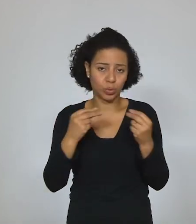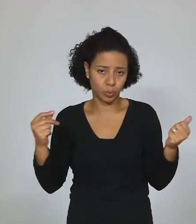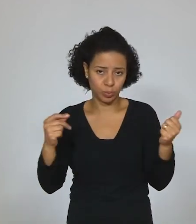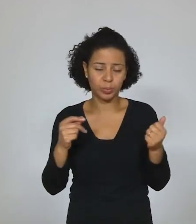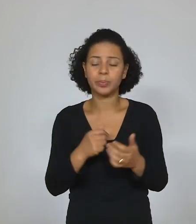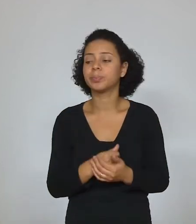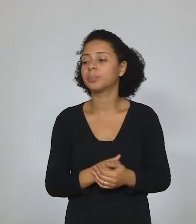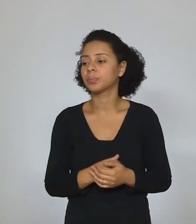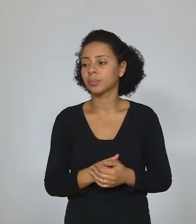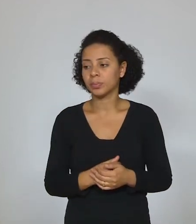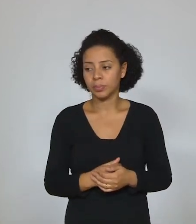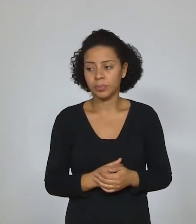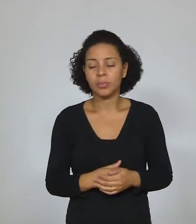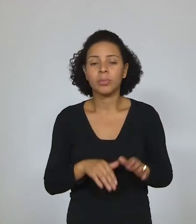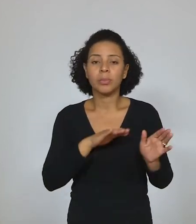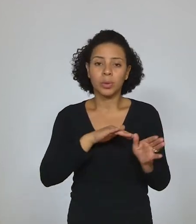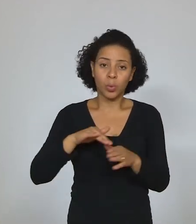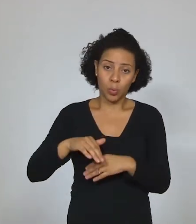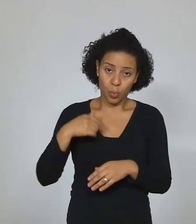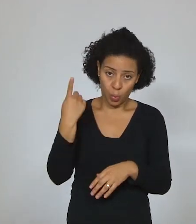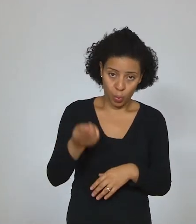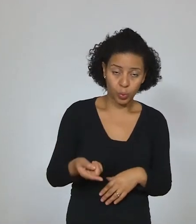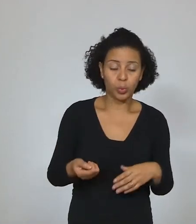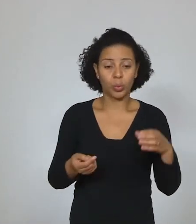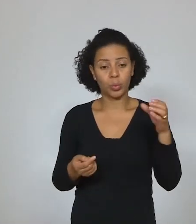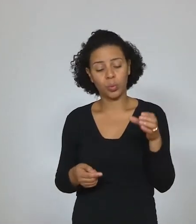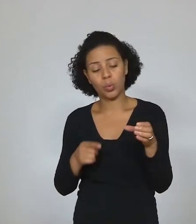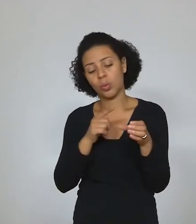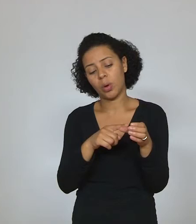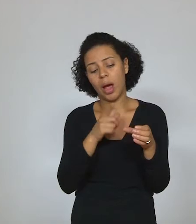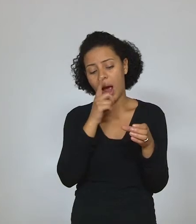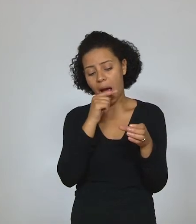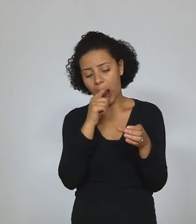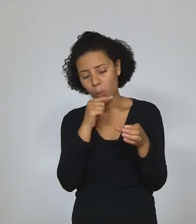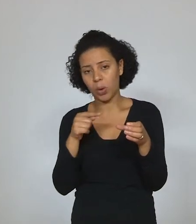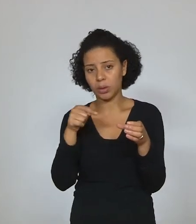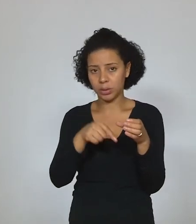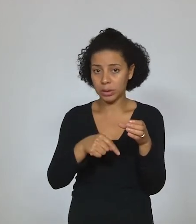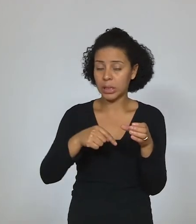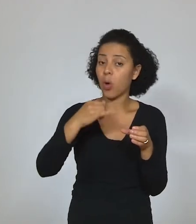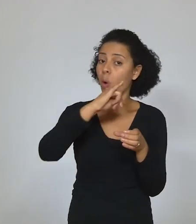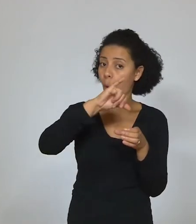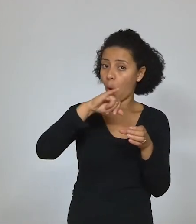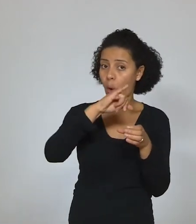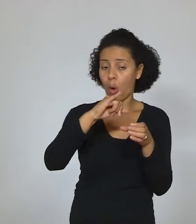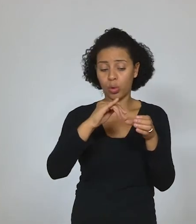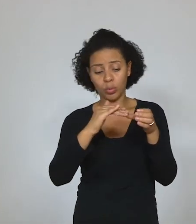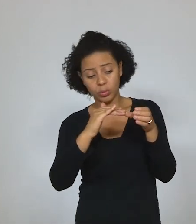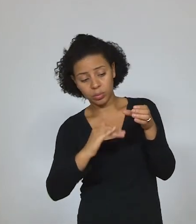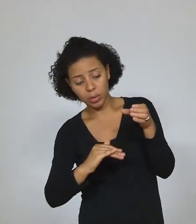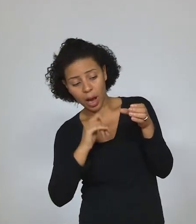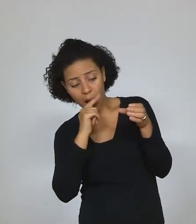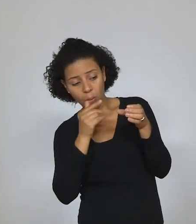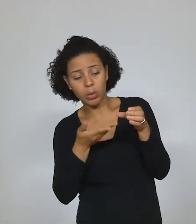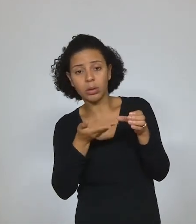água. Mas, se você também quer a água, você pode aplicar um outro método chamado